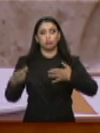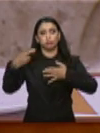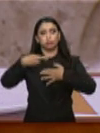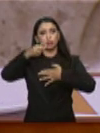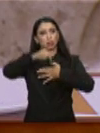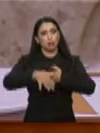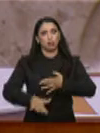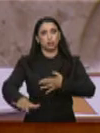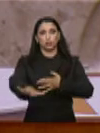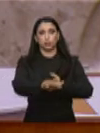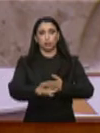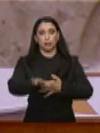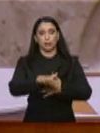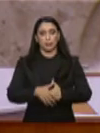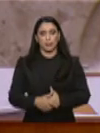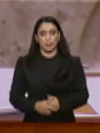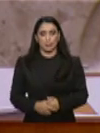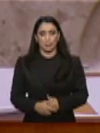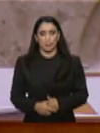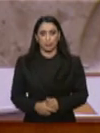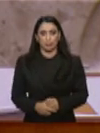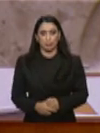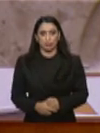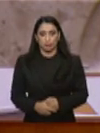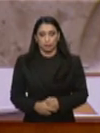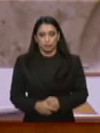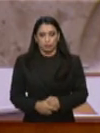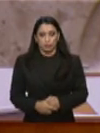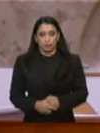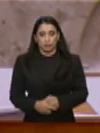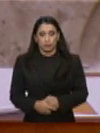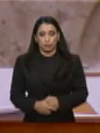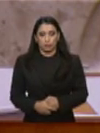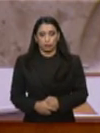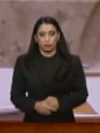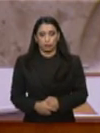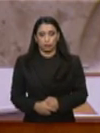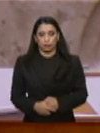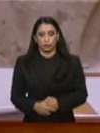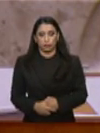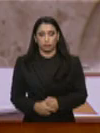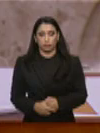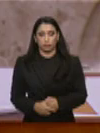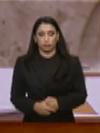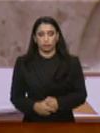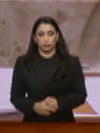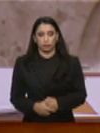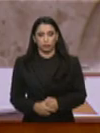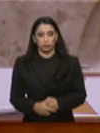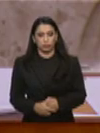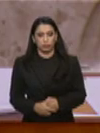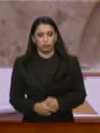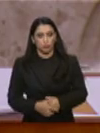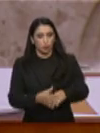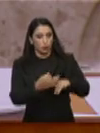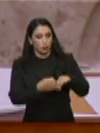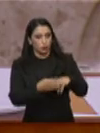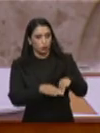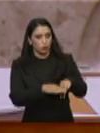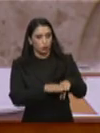geral. Como Pois não, ministro. Senhor